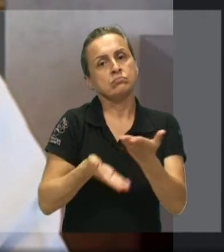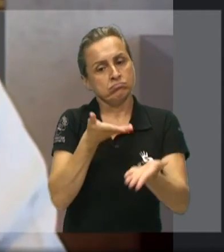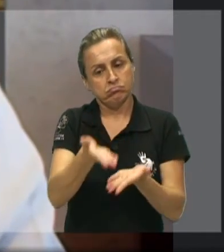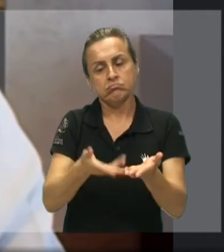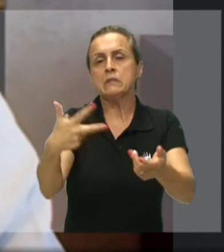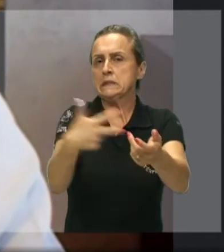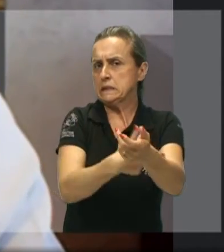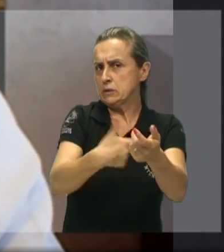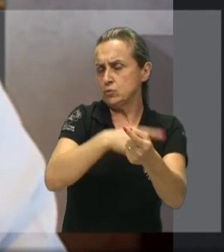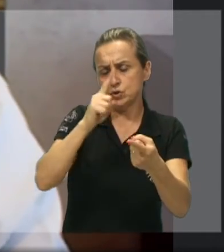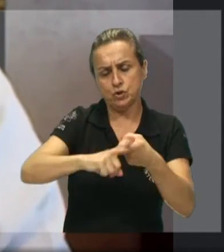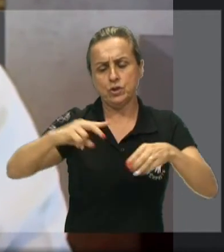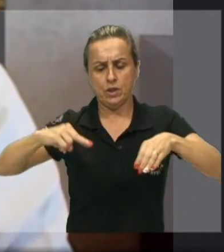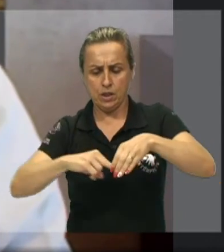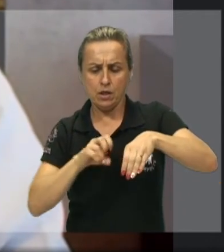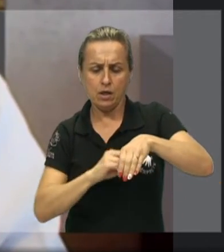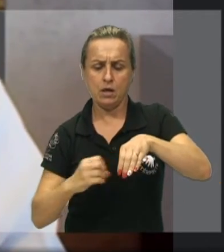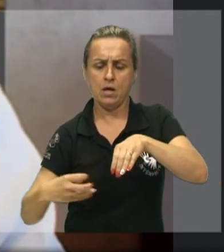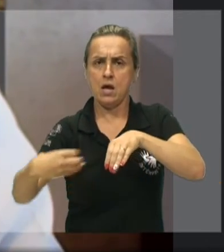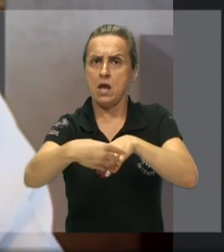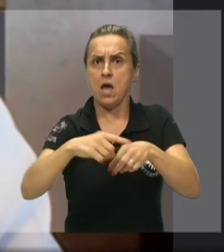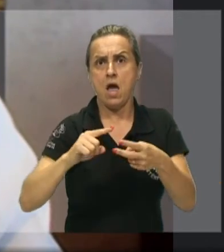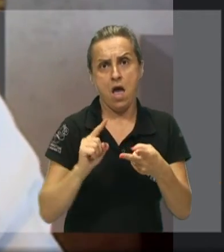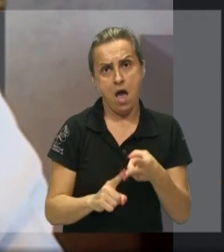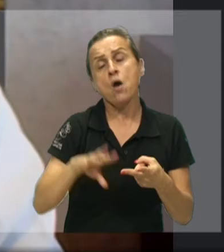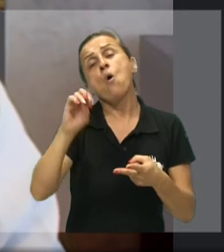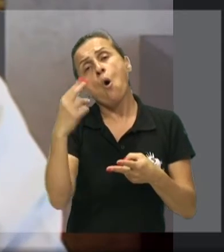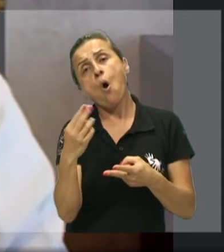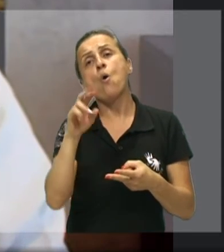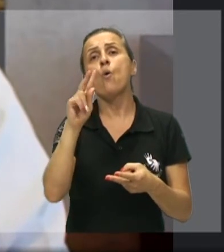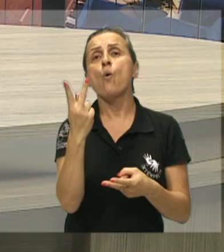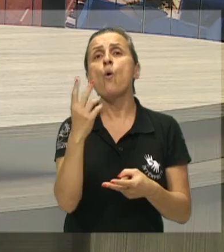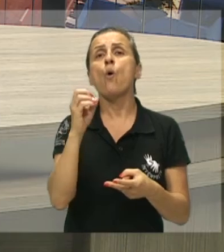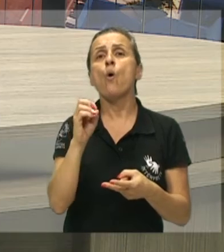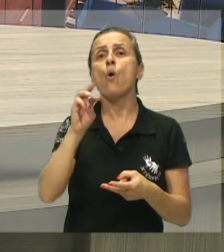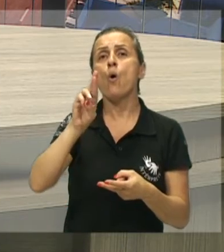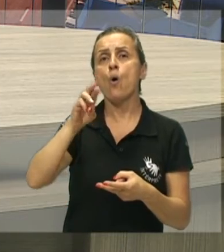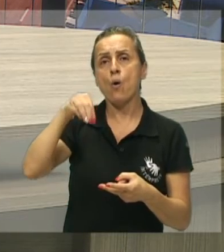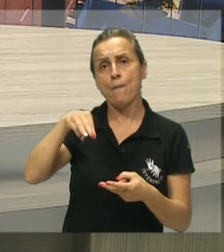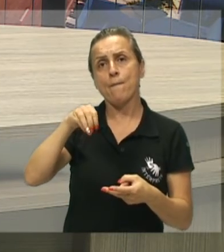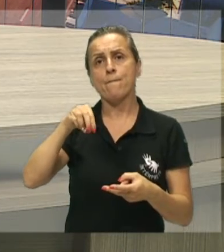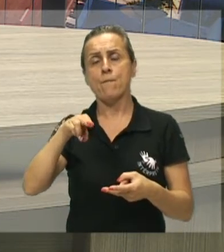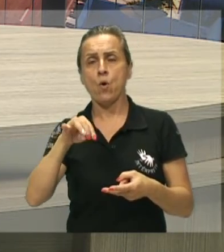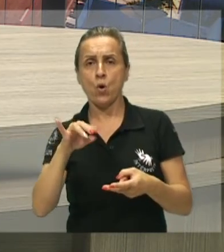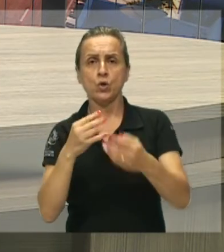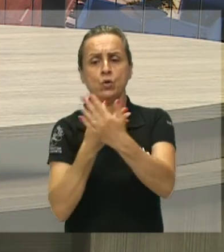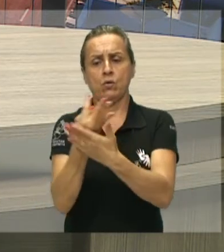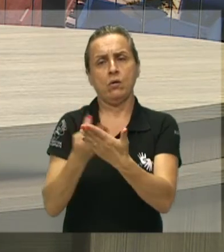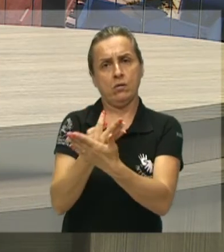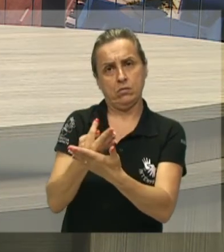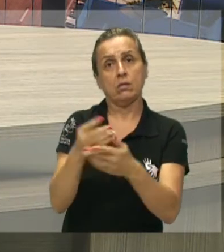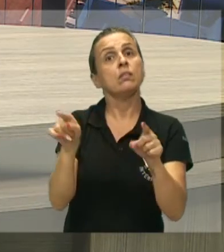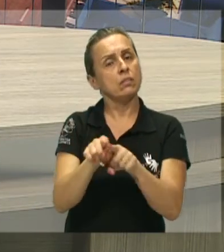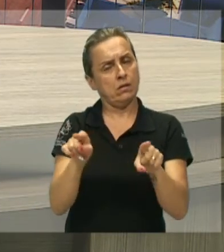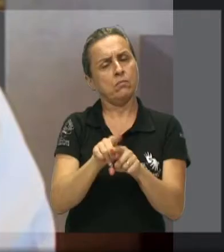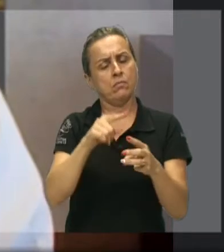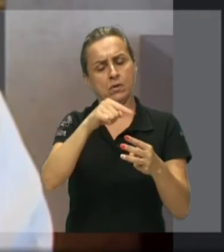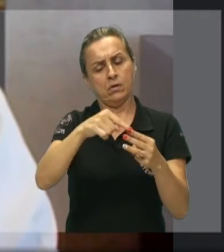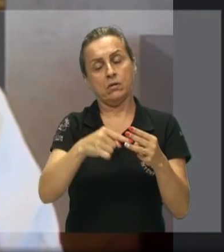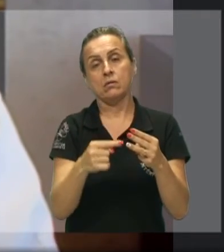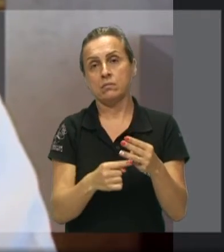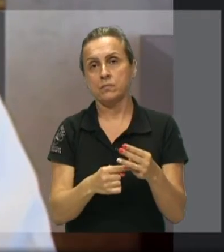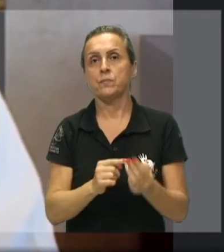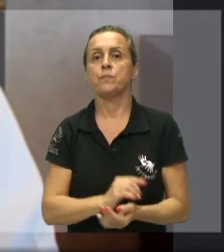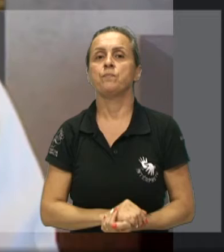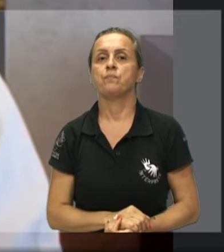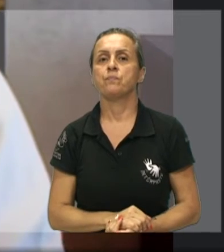cirurgia, radioterapia ou mesmo hormonoterapia. Eles também fazem, quando tem esse escape, quando